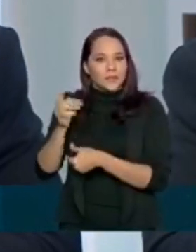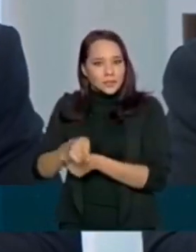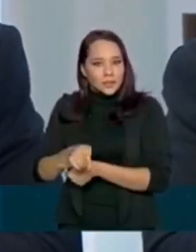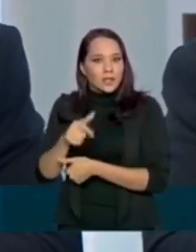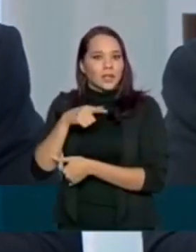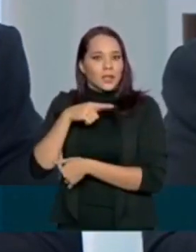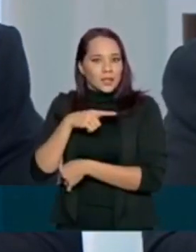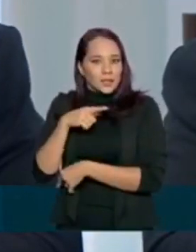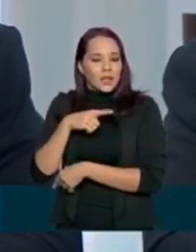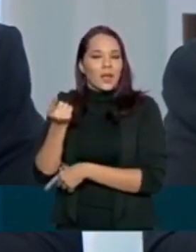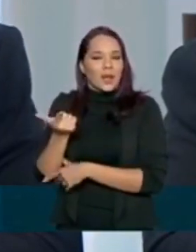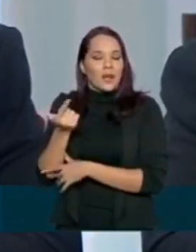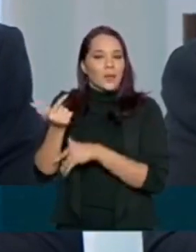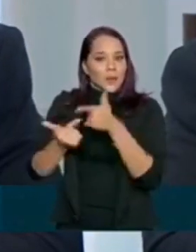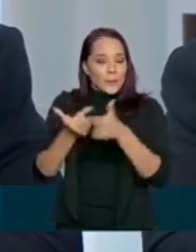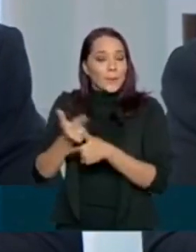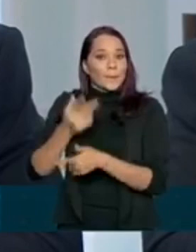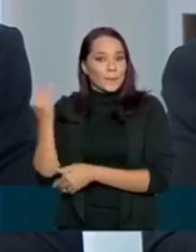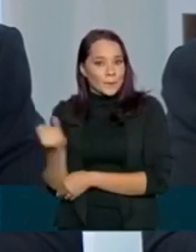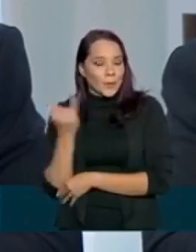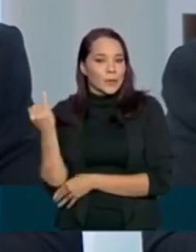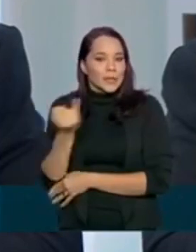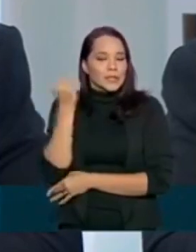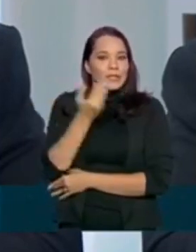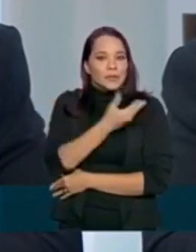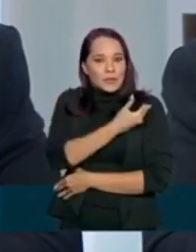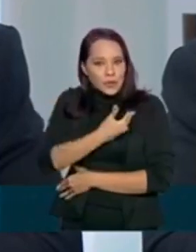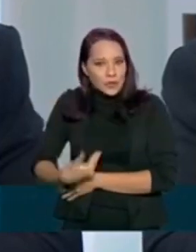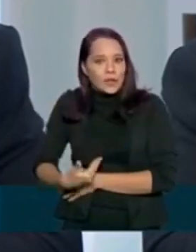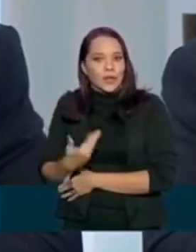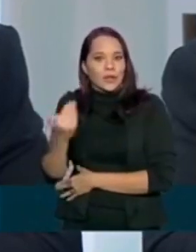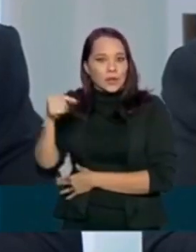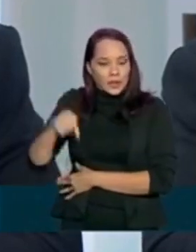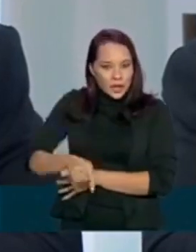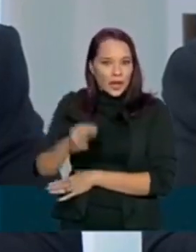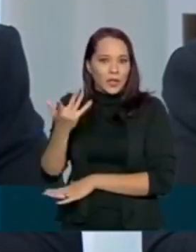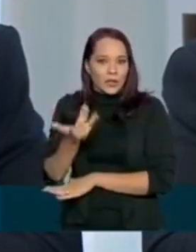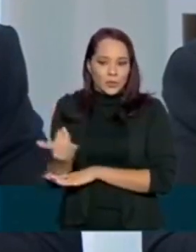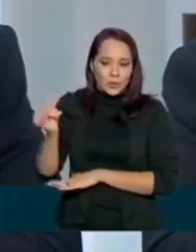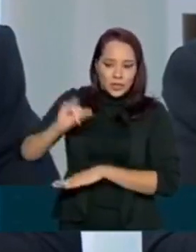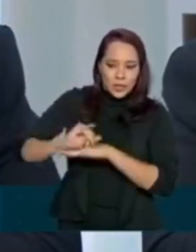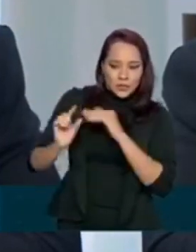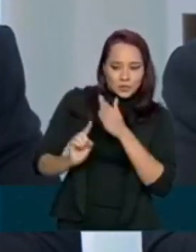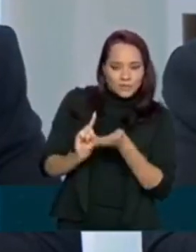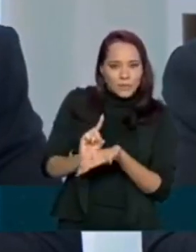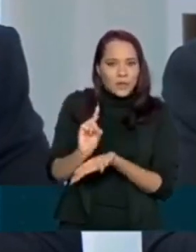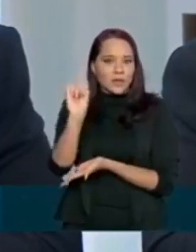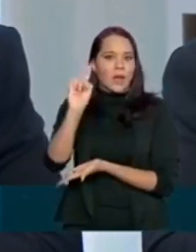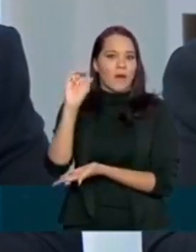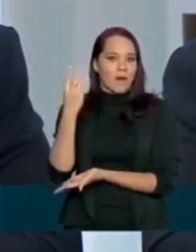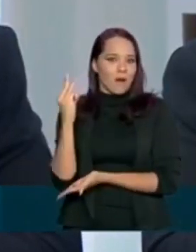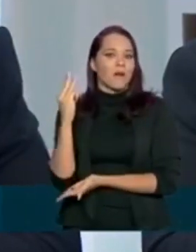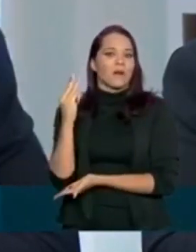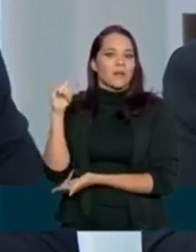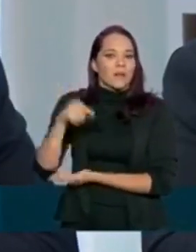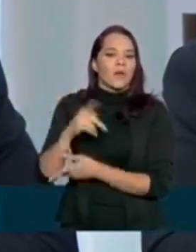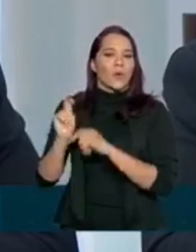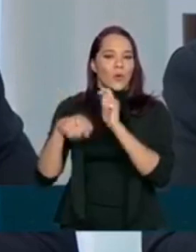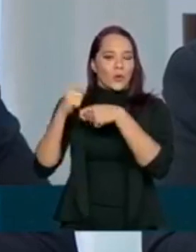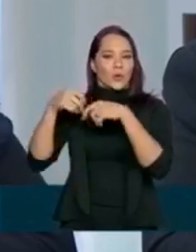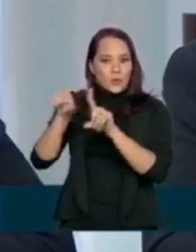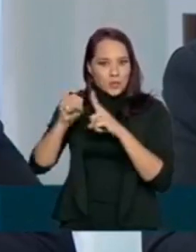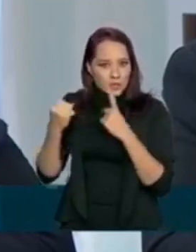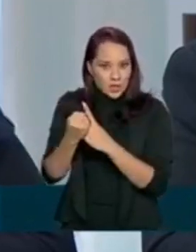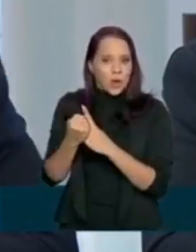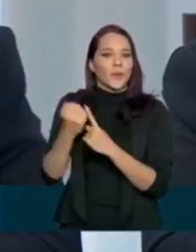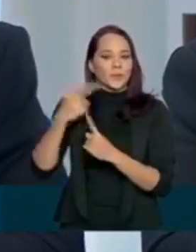empreendimento é muito importante para o governo um um empreendimento muito importante para aquela região desenvolvimento econômico social ou